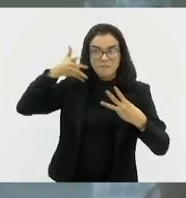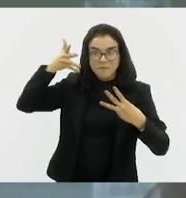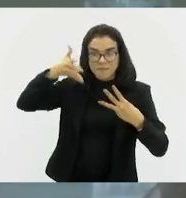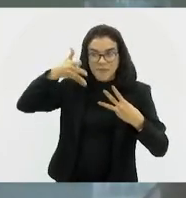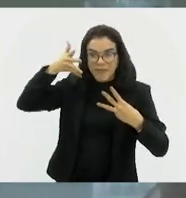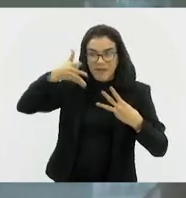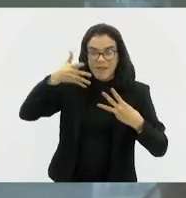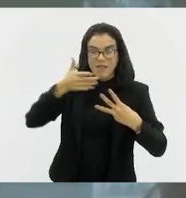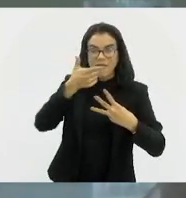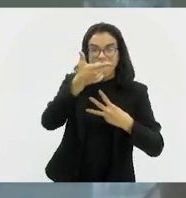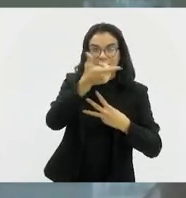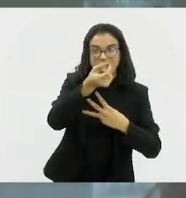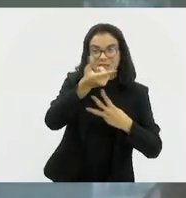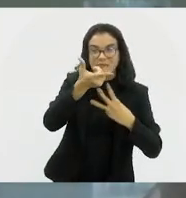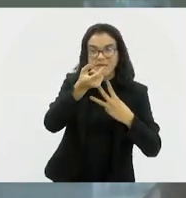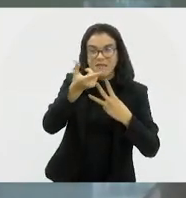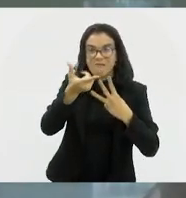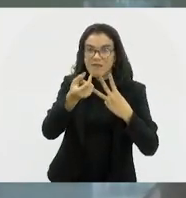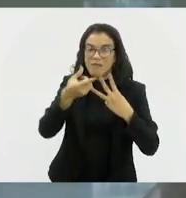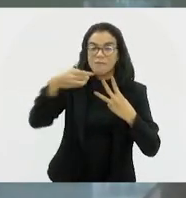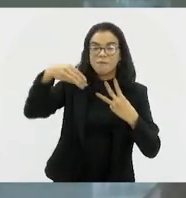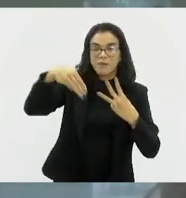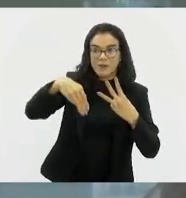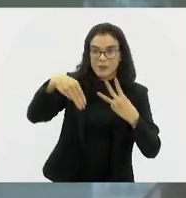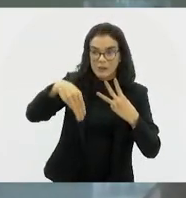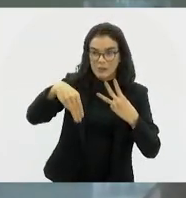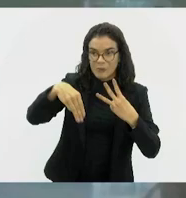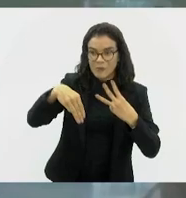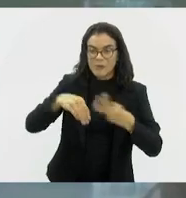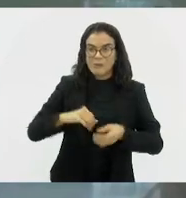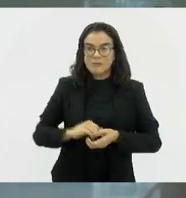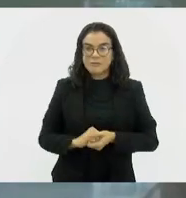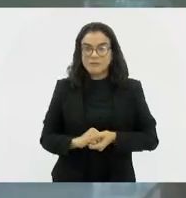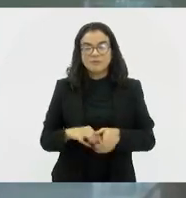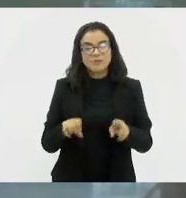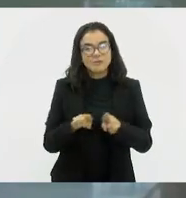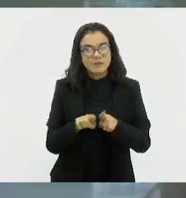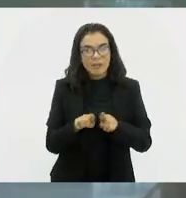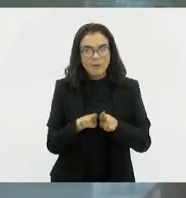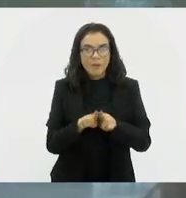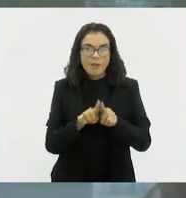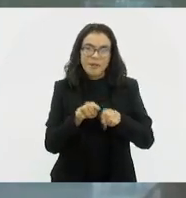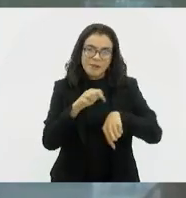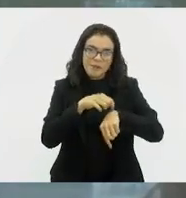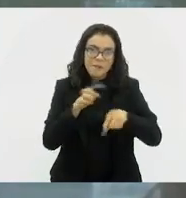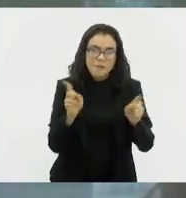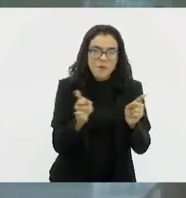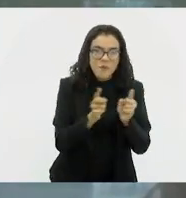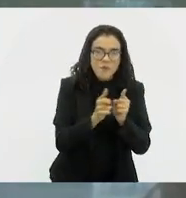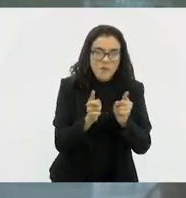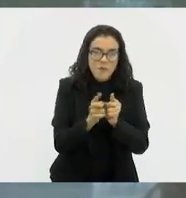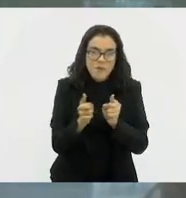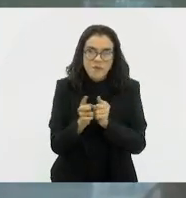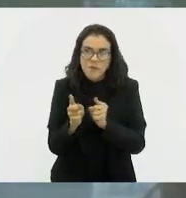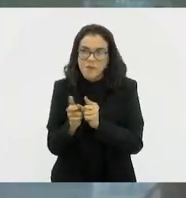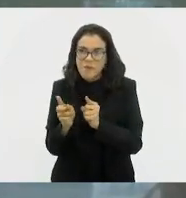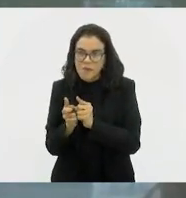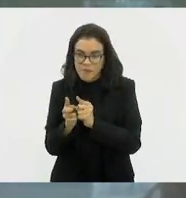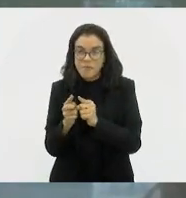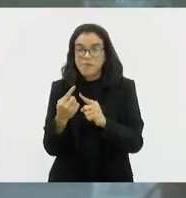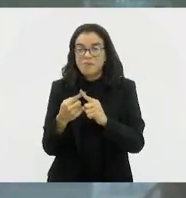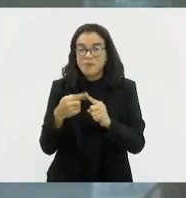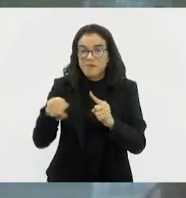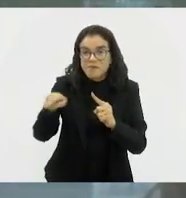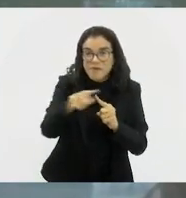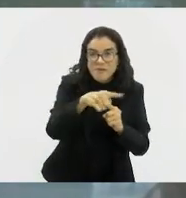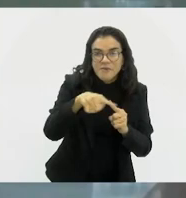20 minutos para palestrar, e vamos ouvir também a nossa mesa aqui num tempo curto, porque nós queremos ouvir vocês que